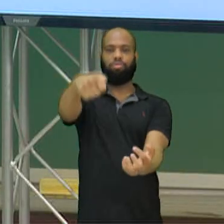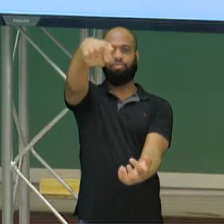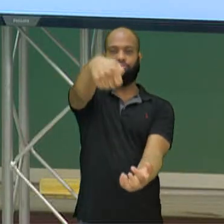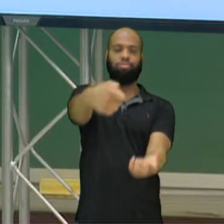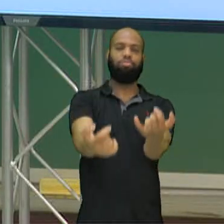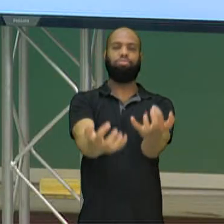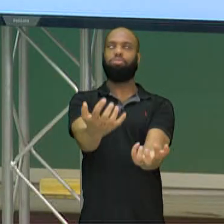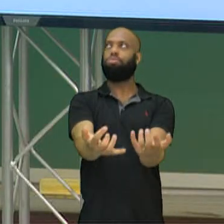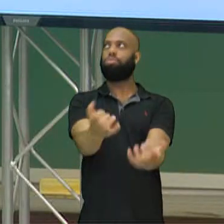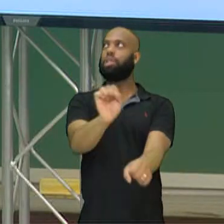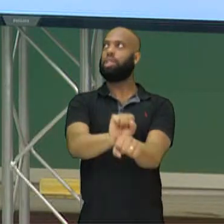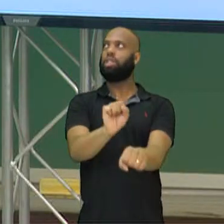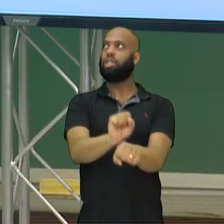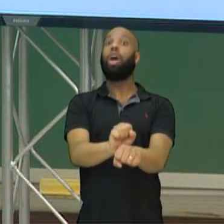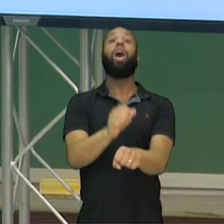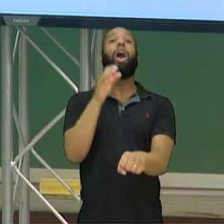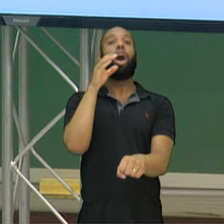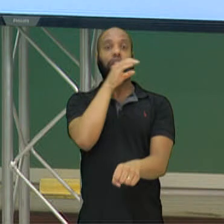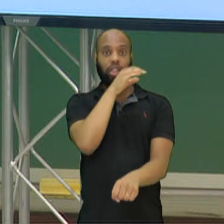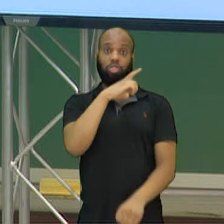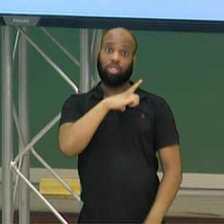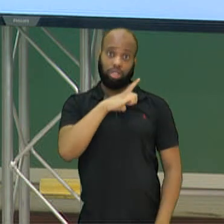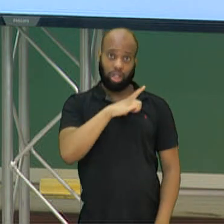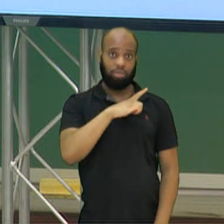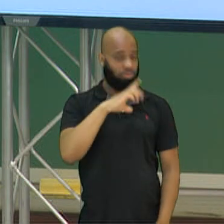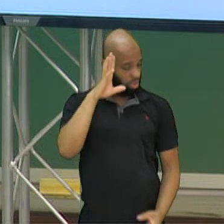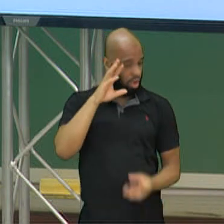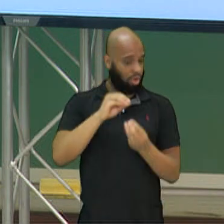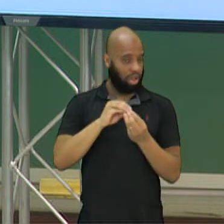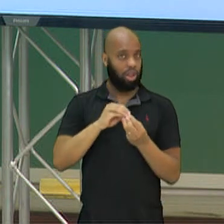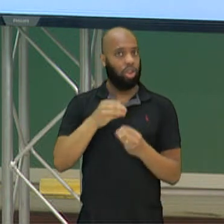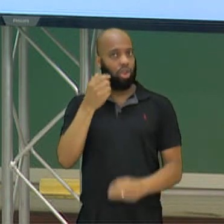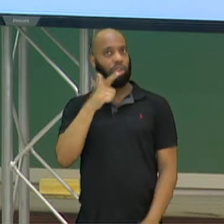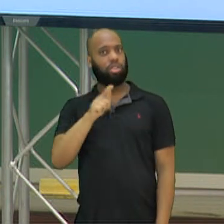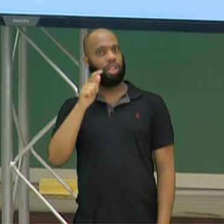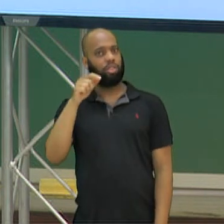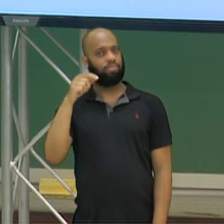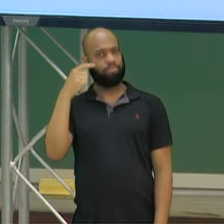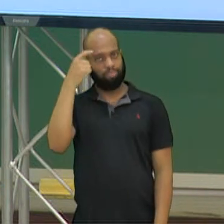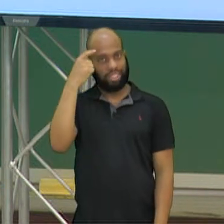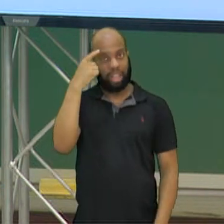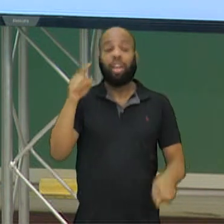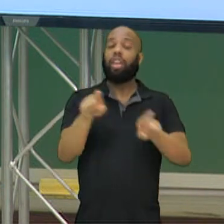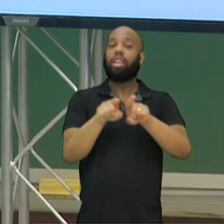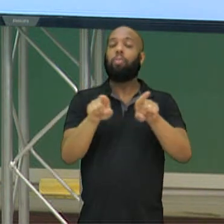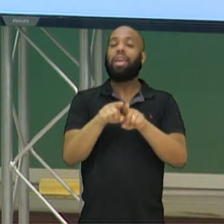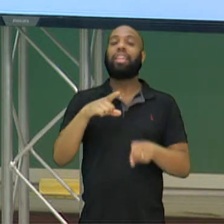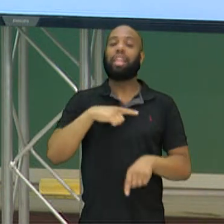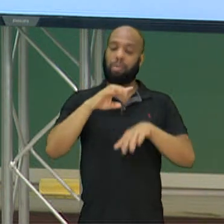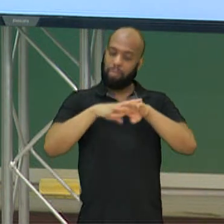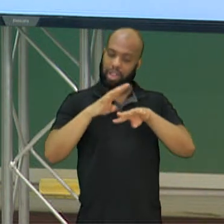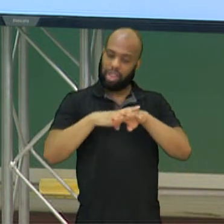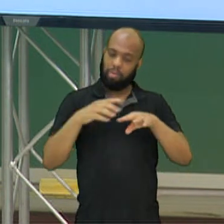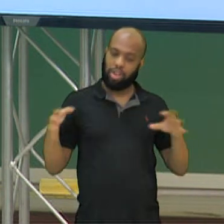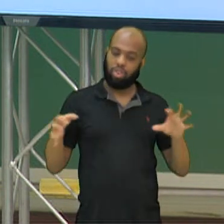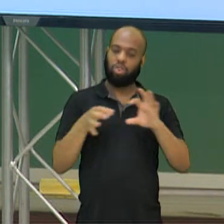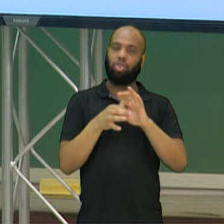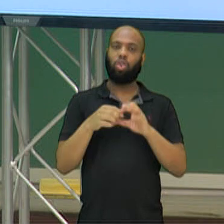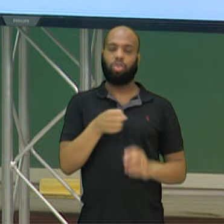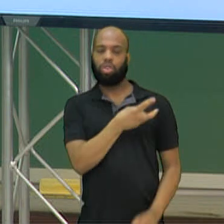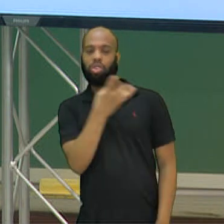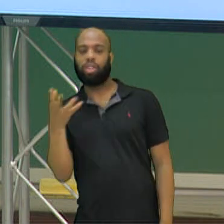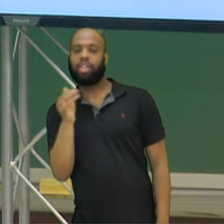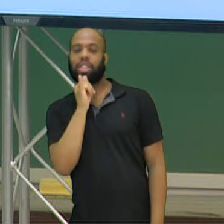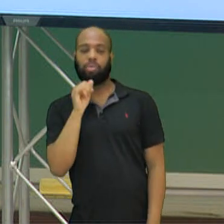quando eu faço o quê? Operações lógicas, que começa com o nosso raciocínio matemático quantitativo. Eu tenho